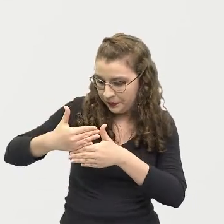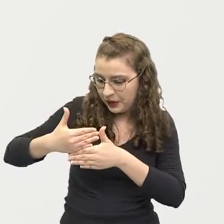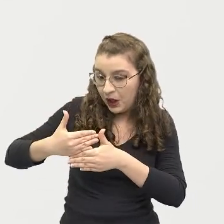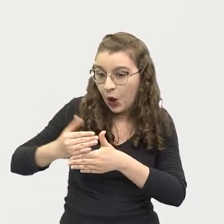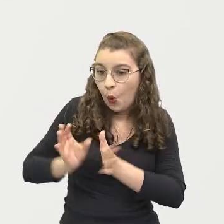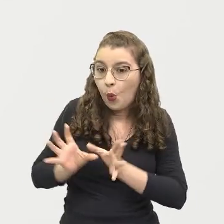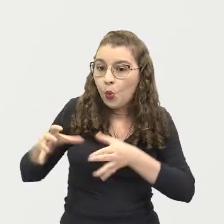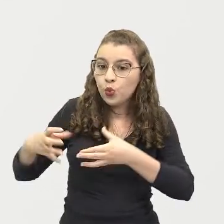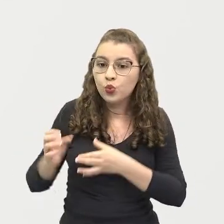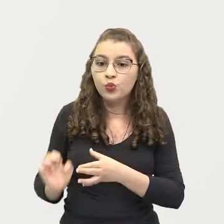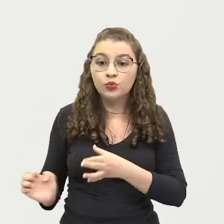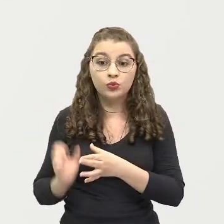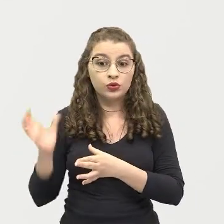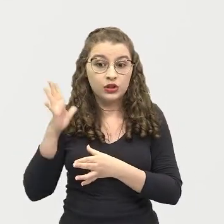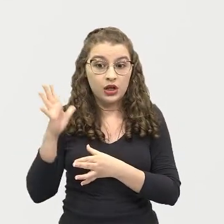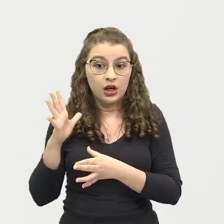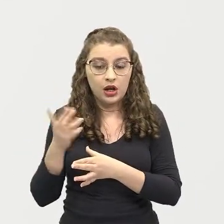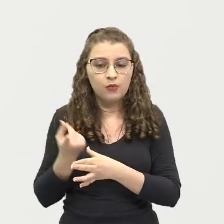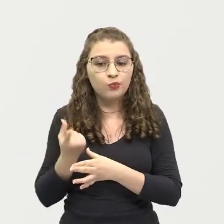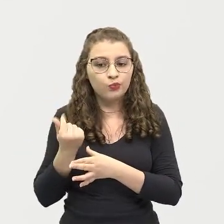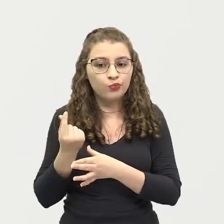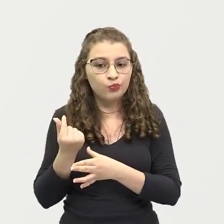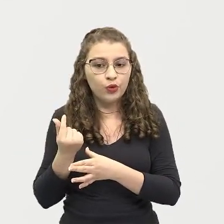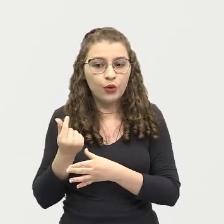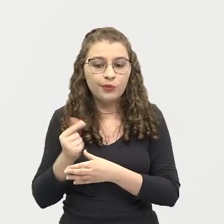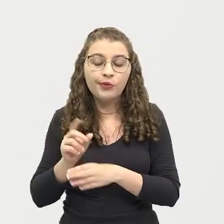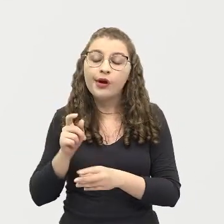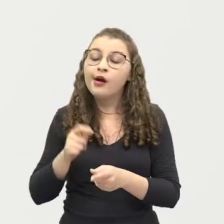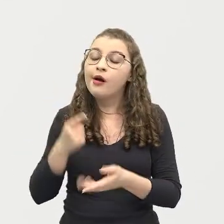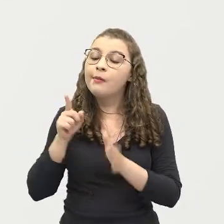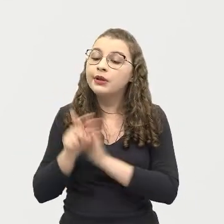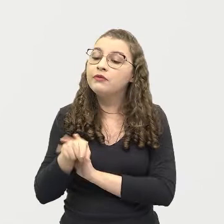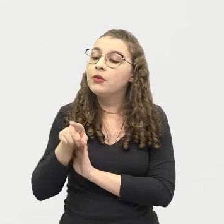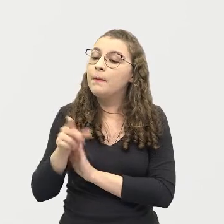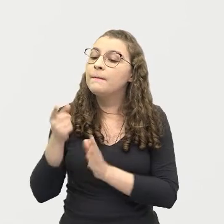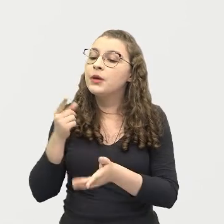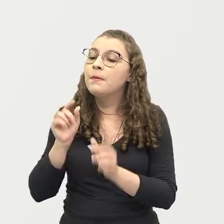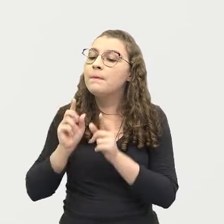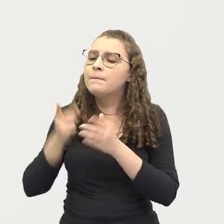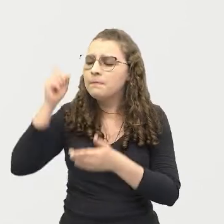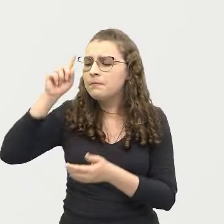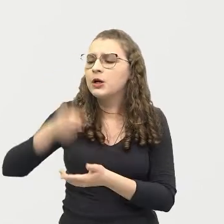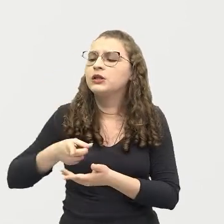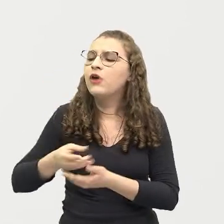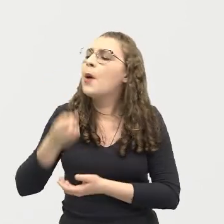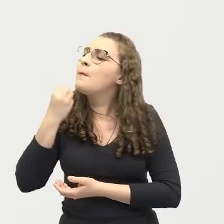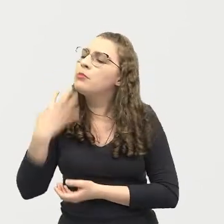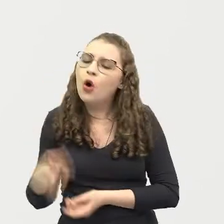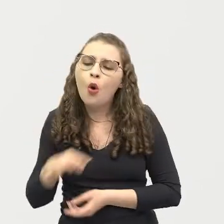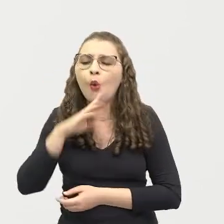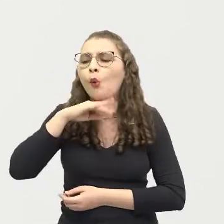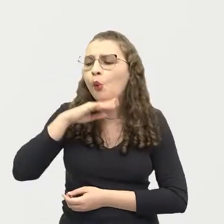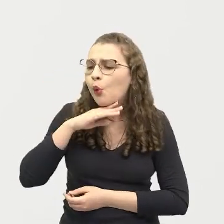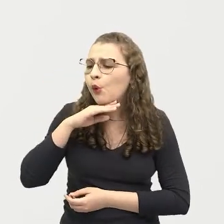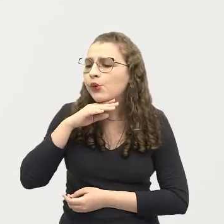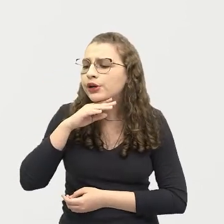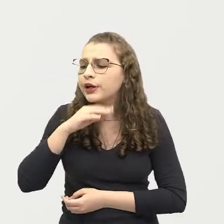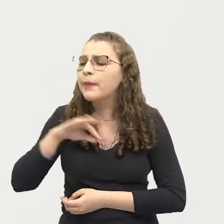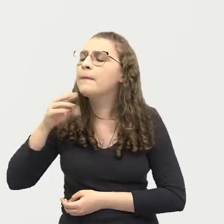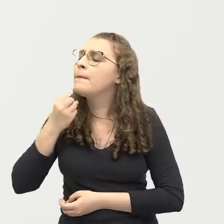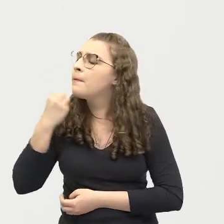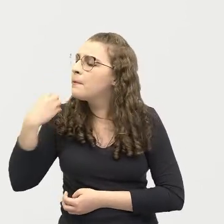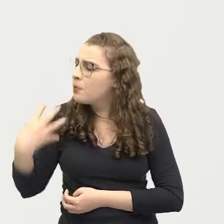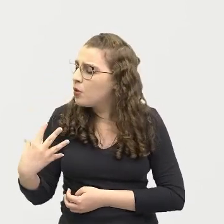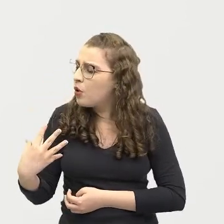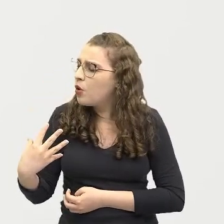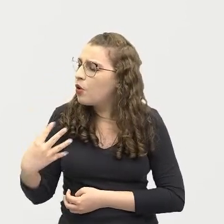o que era de bom gosto e o que não era nas artes. Então, o que eles vieram a dizer? Não, o que é